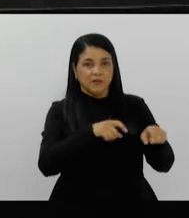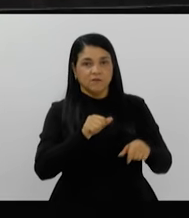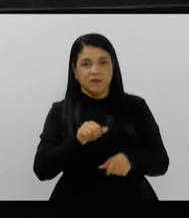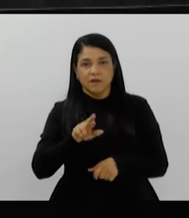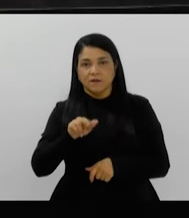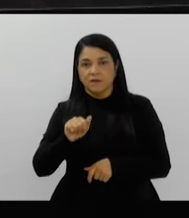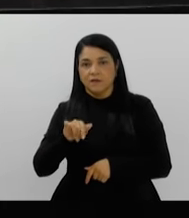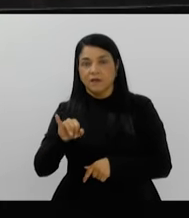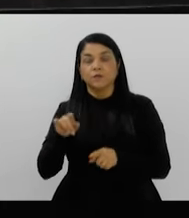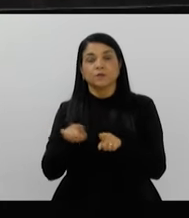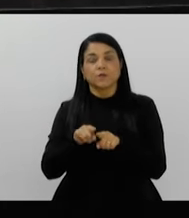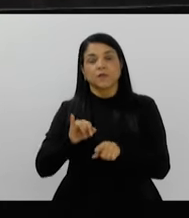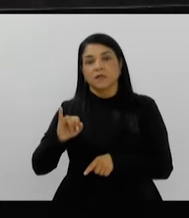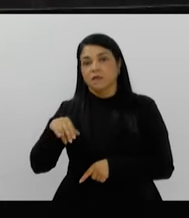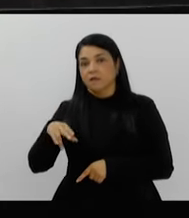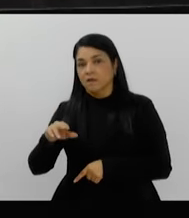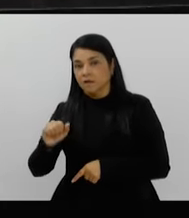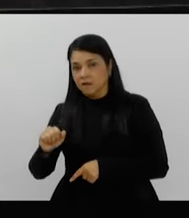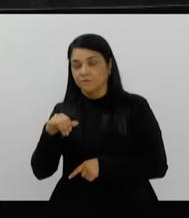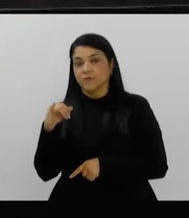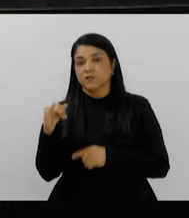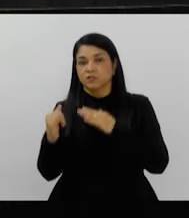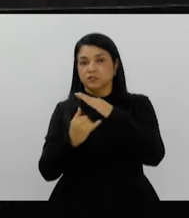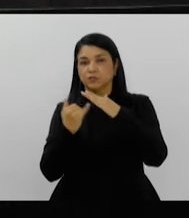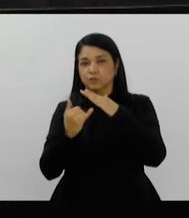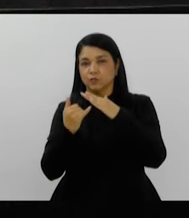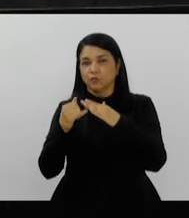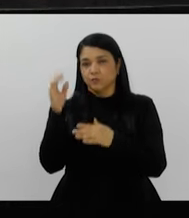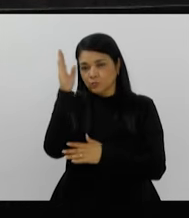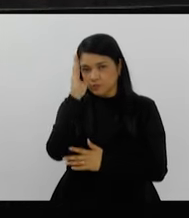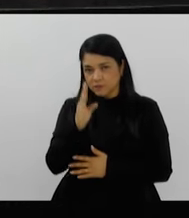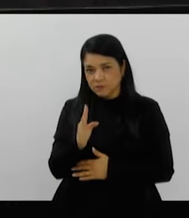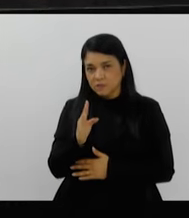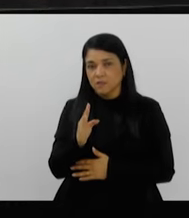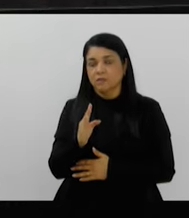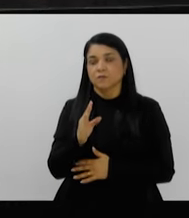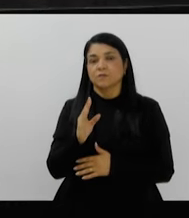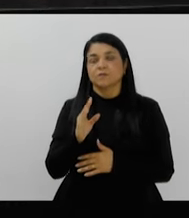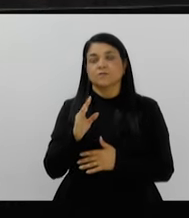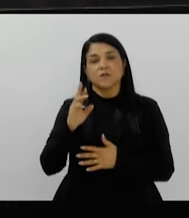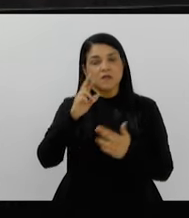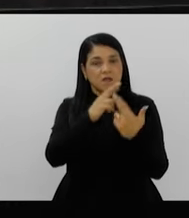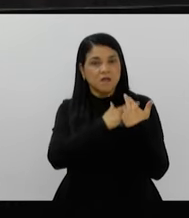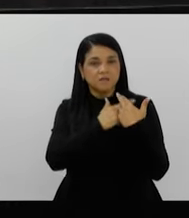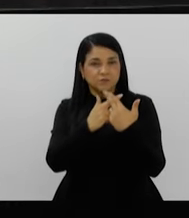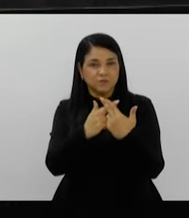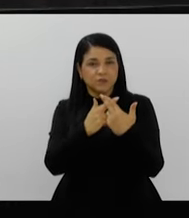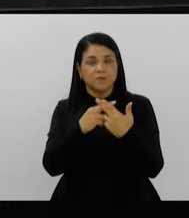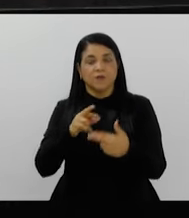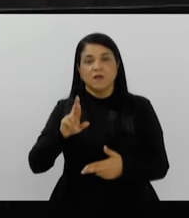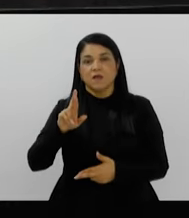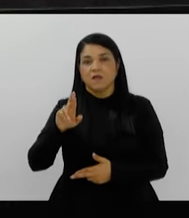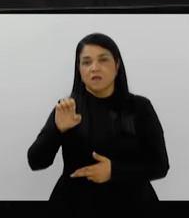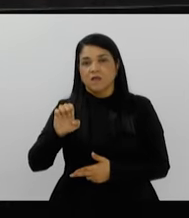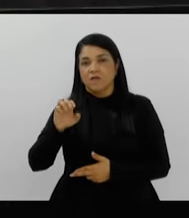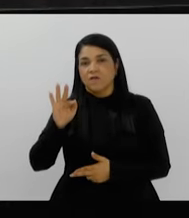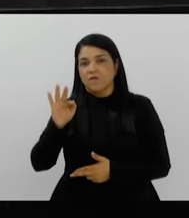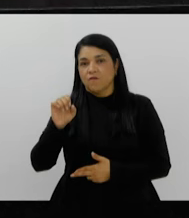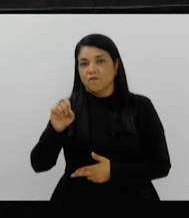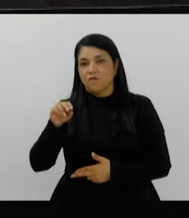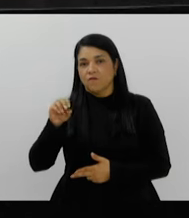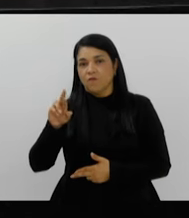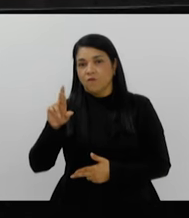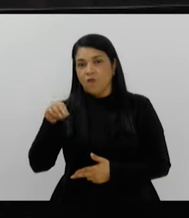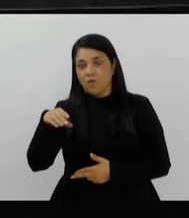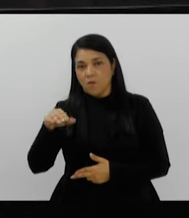o Instituto Nacional responsável pela reforma agrária no nosso país, o MDA, vocês lembram,